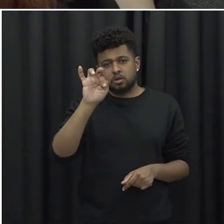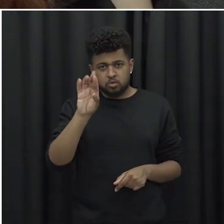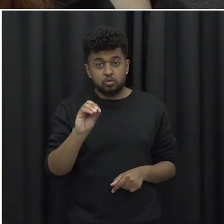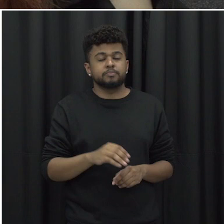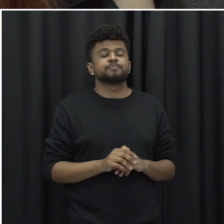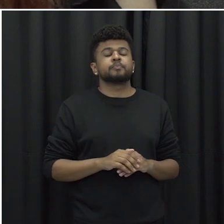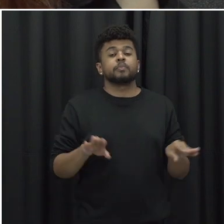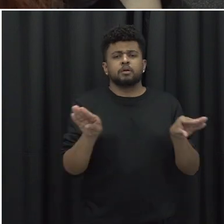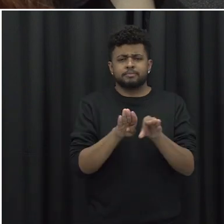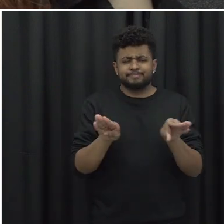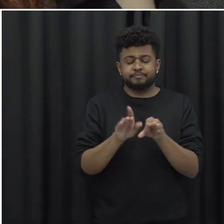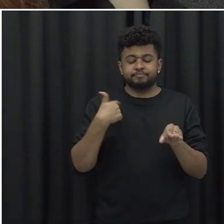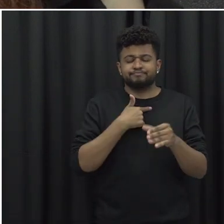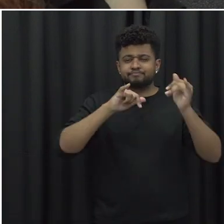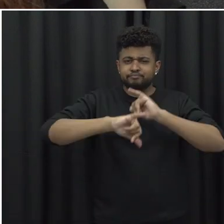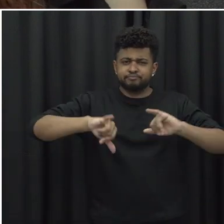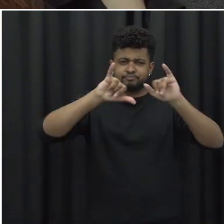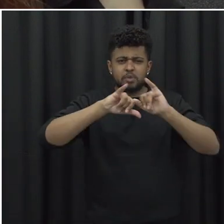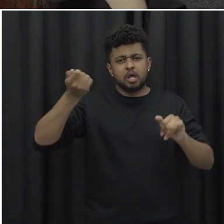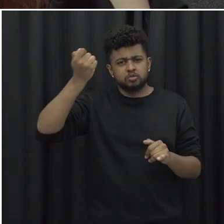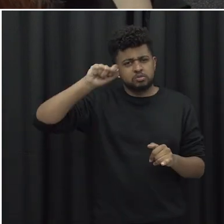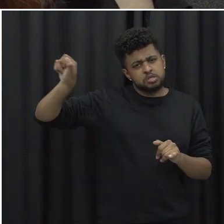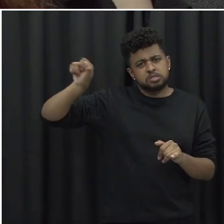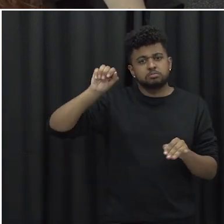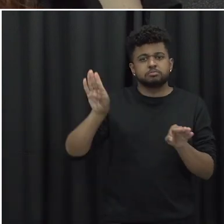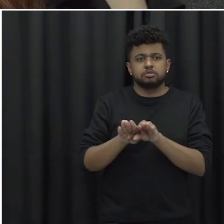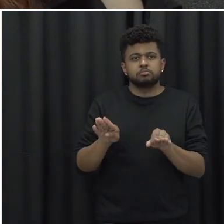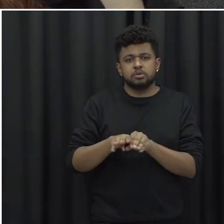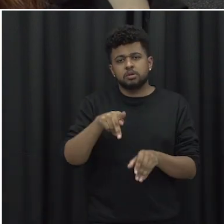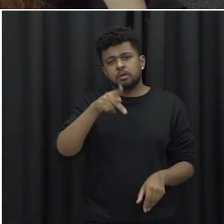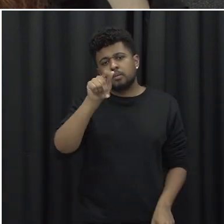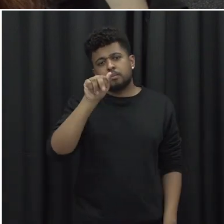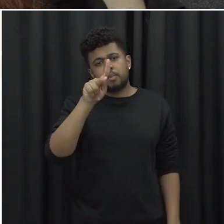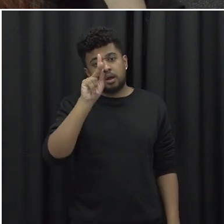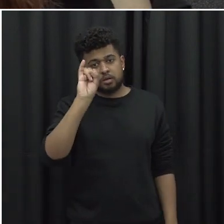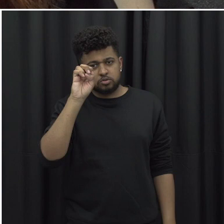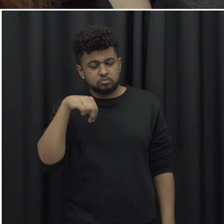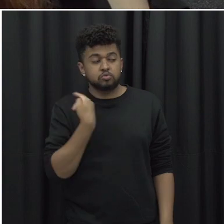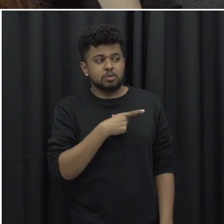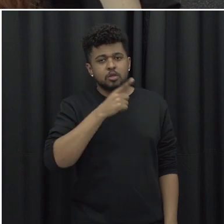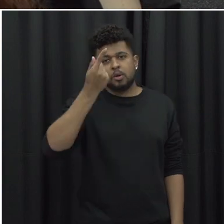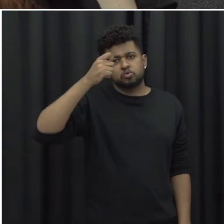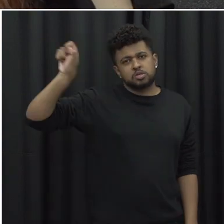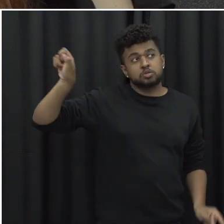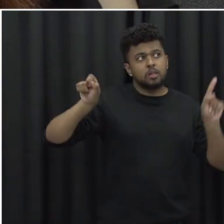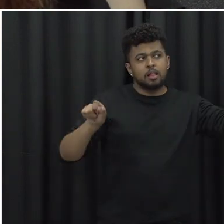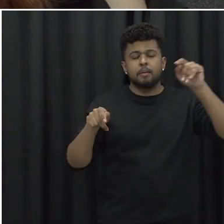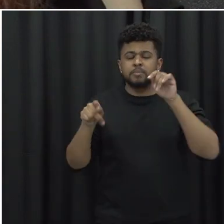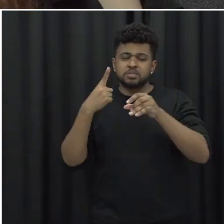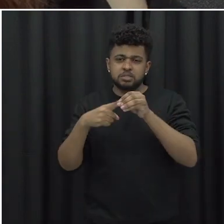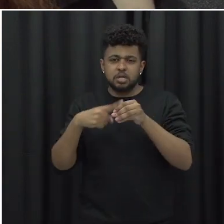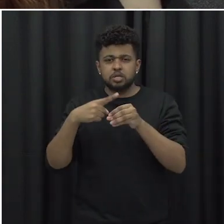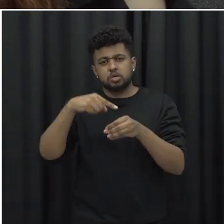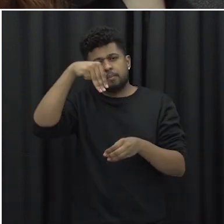em Medianeira. Então, a gente vai estar procurando a associação para avisar que o recrutamento está sendo aberto para que esses pacientes que